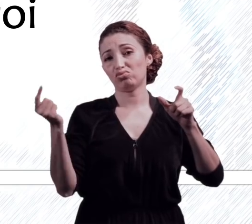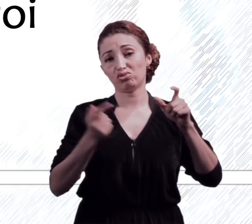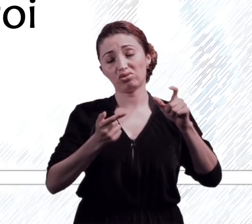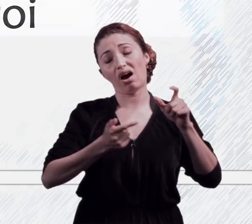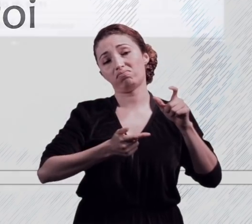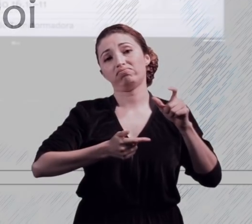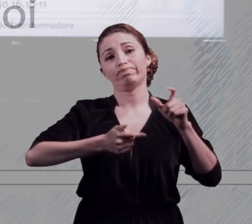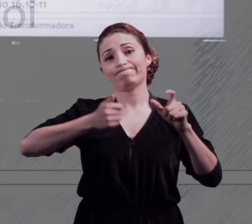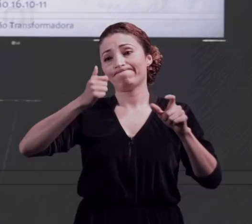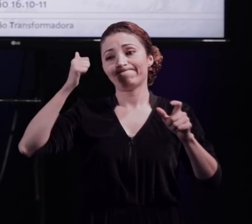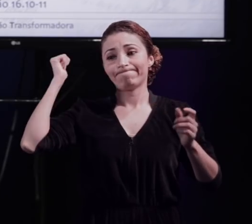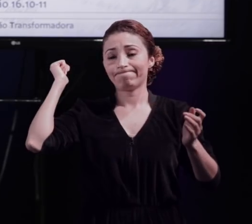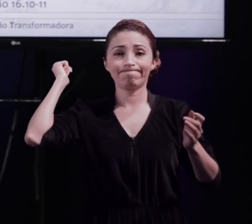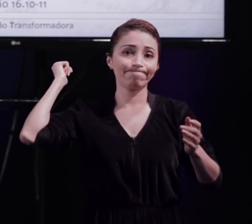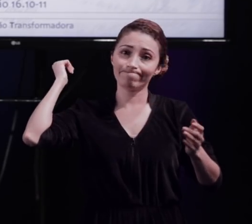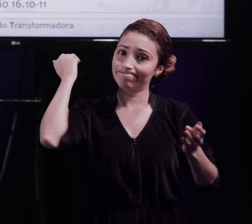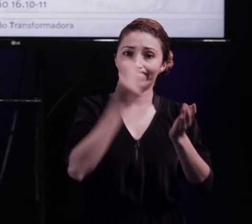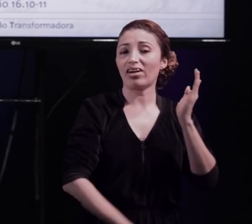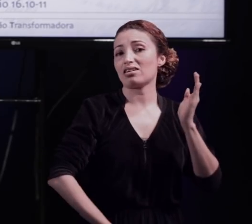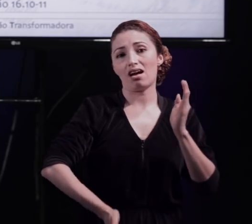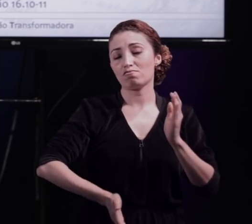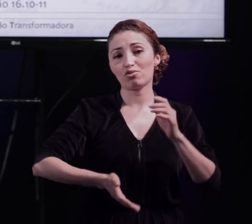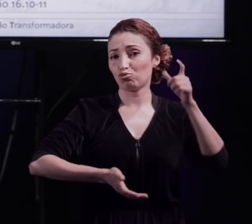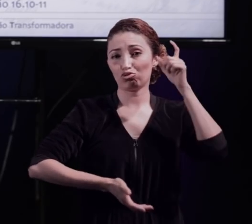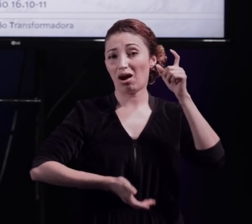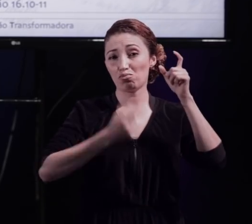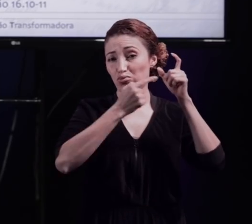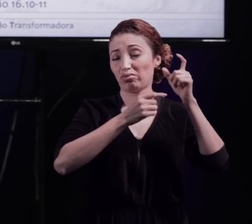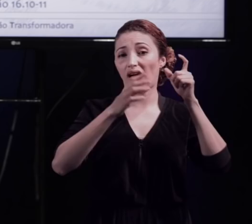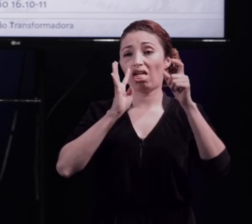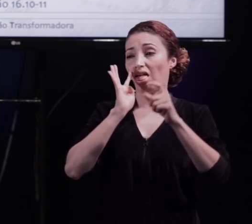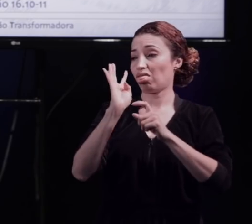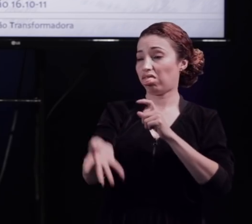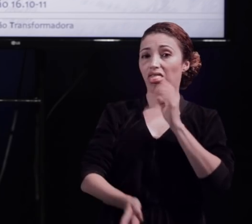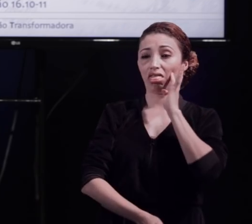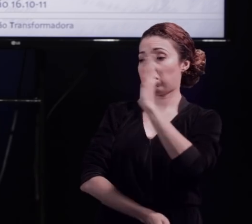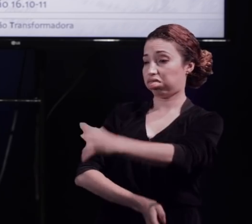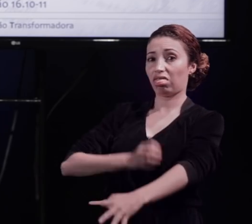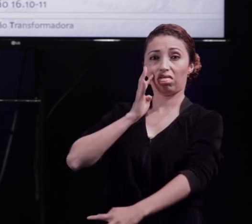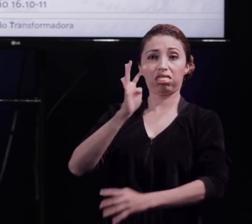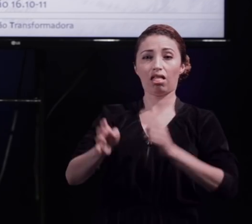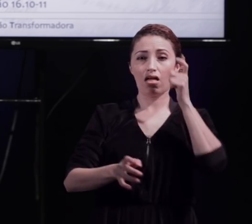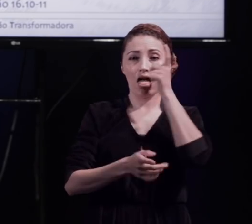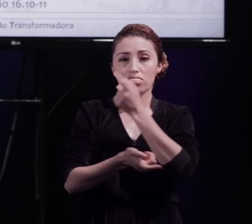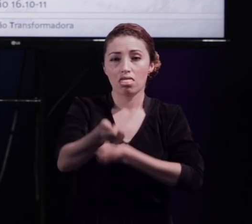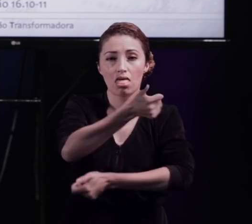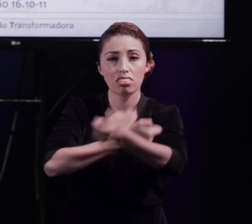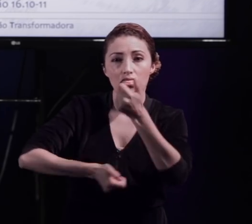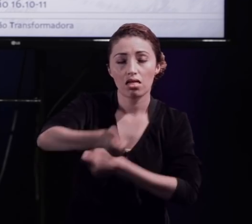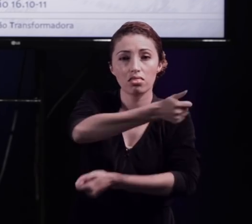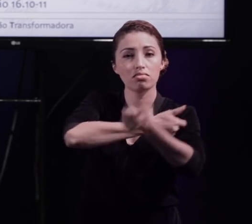foi condenado. É Satanás, o acusador, o